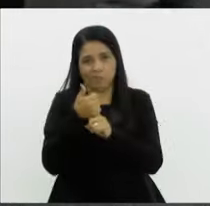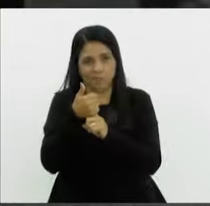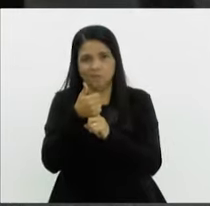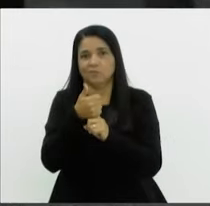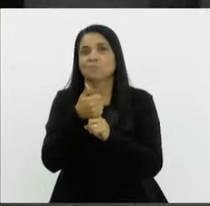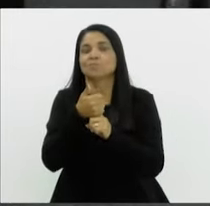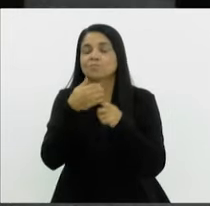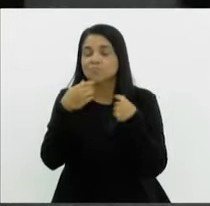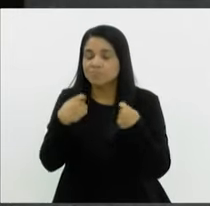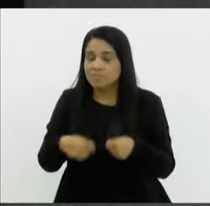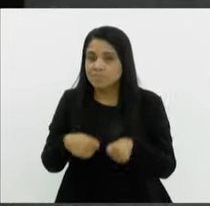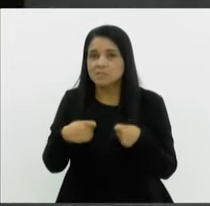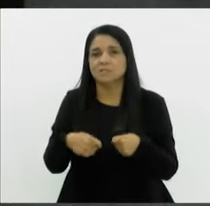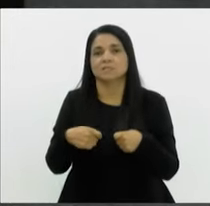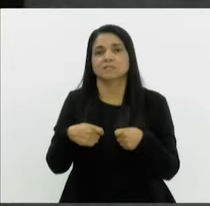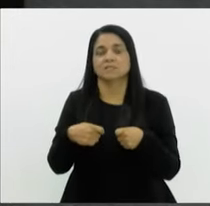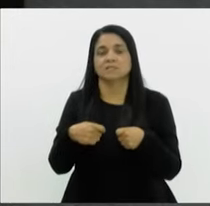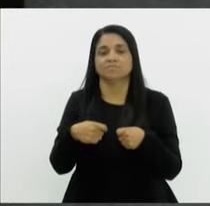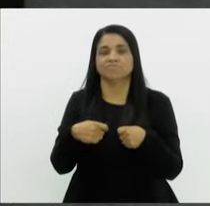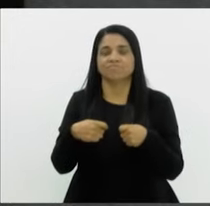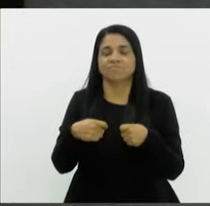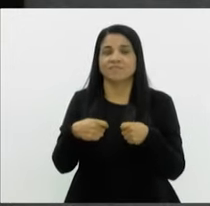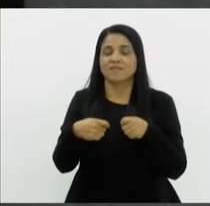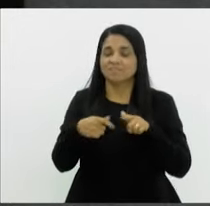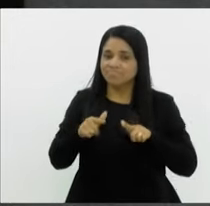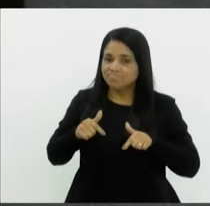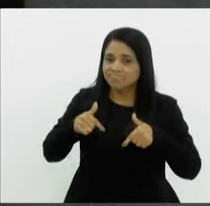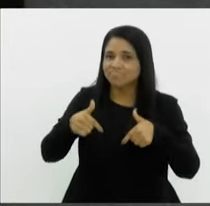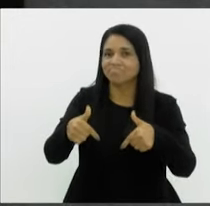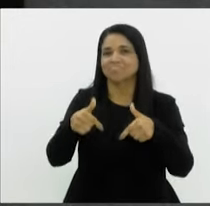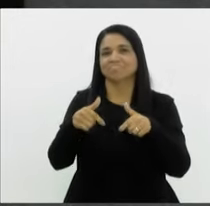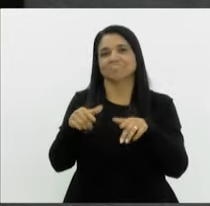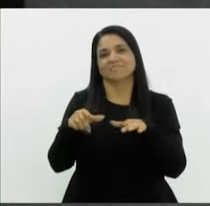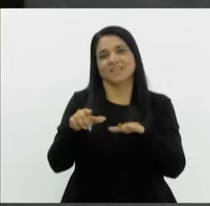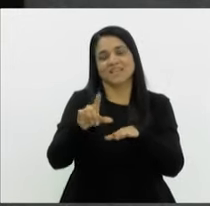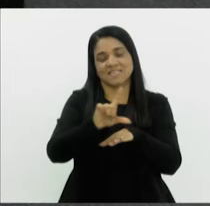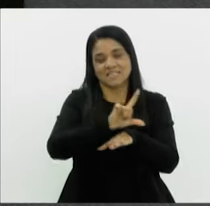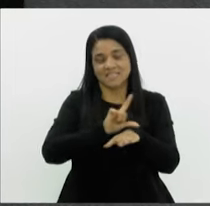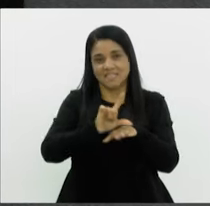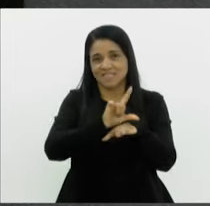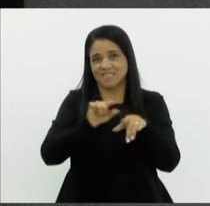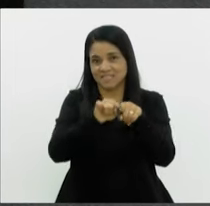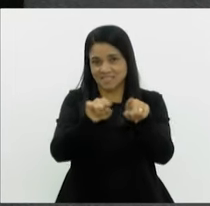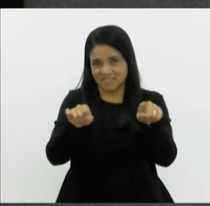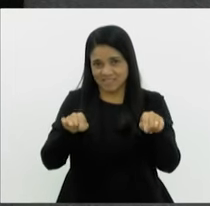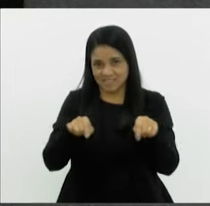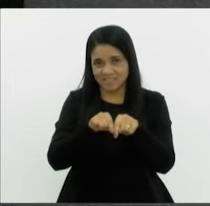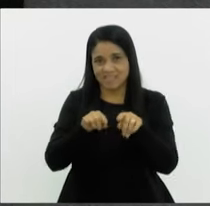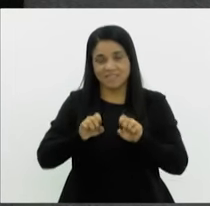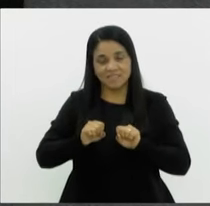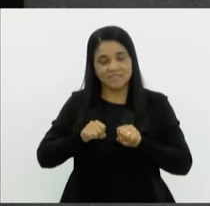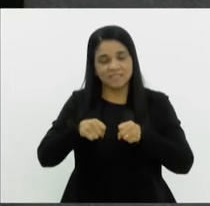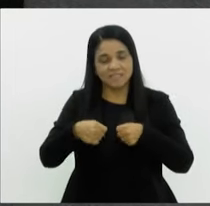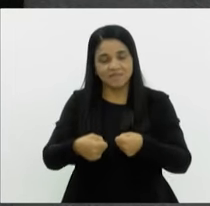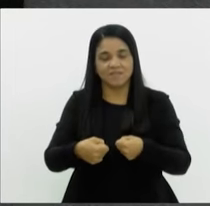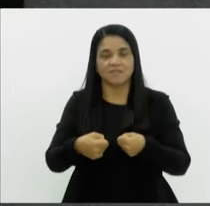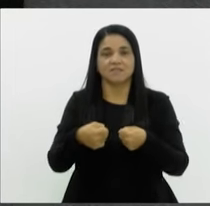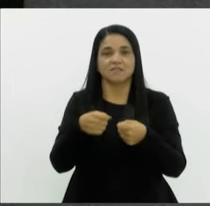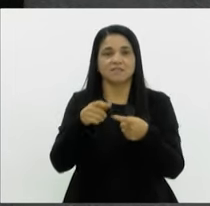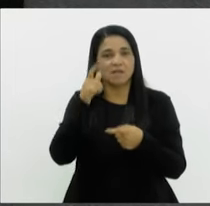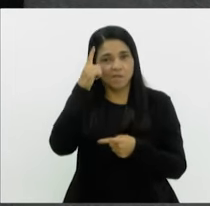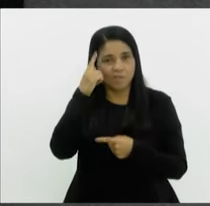necessária. Então, nesse sentido, teve destaque a atuação da Sala Lilás, da Comissão de Defesa dos Direitos da Mulher, aqui da